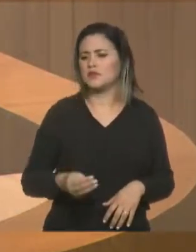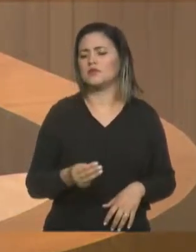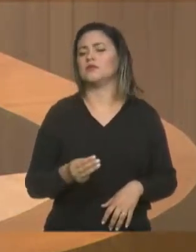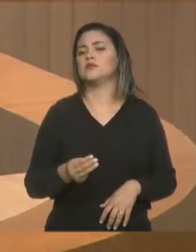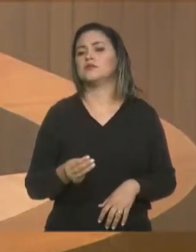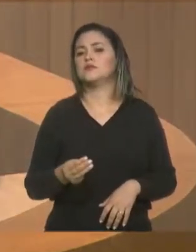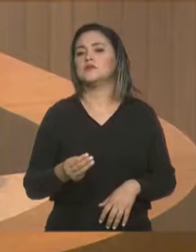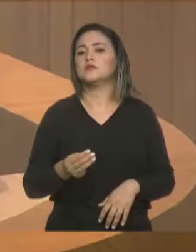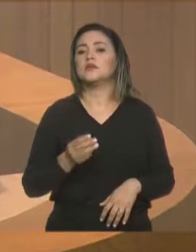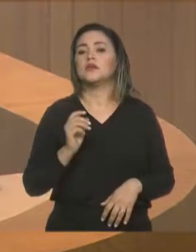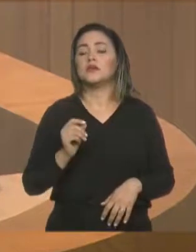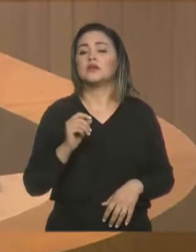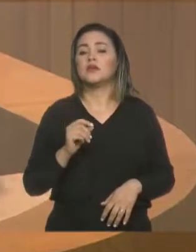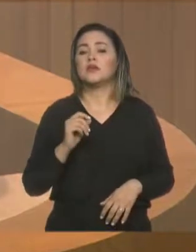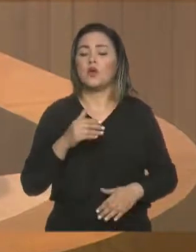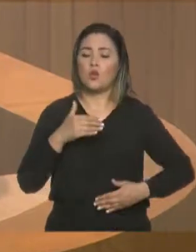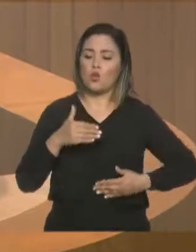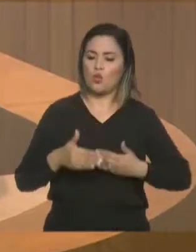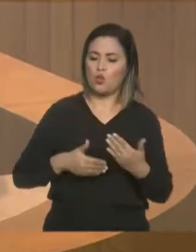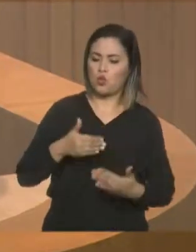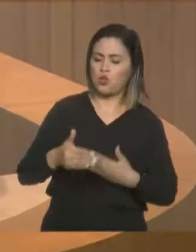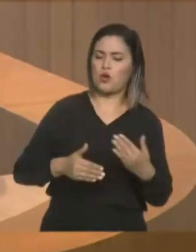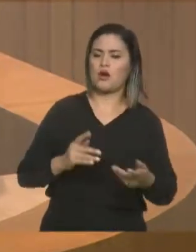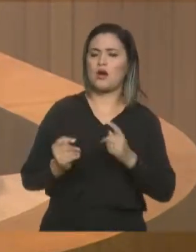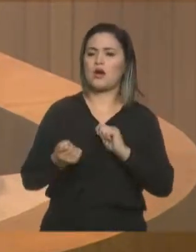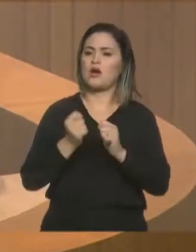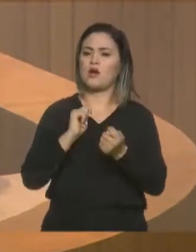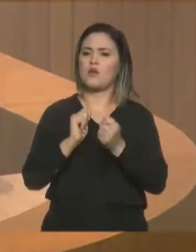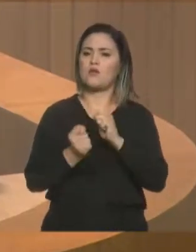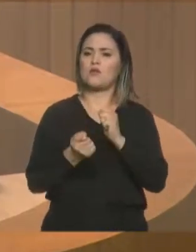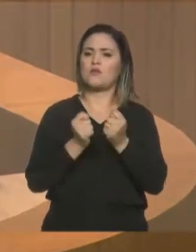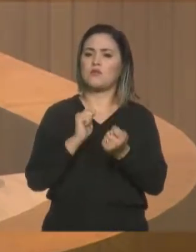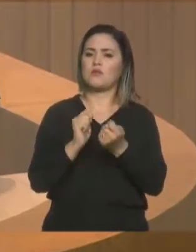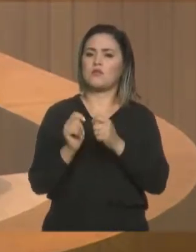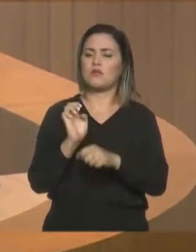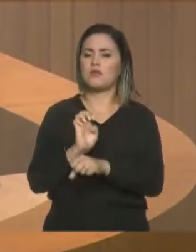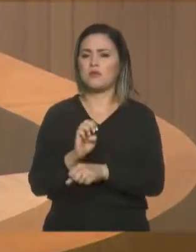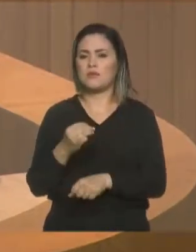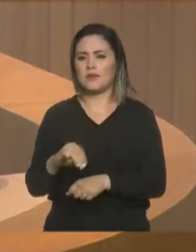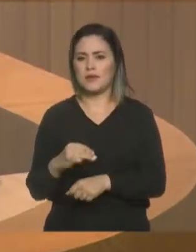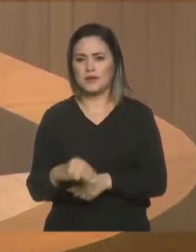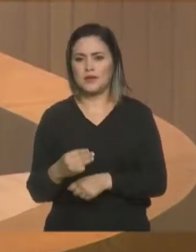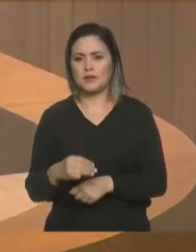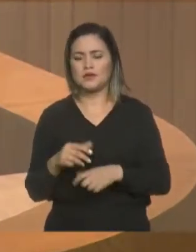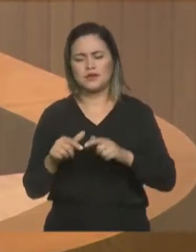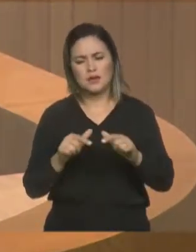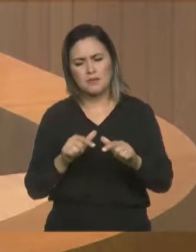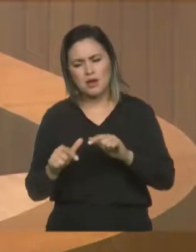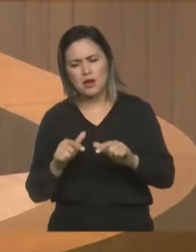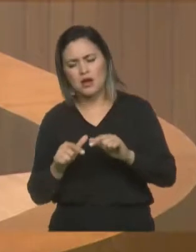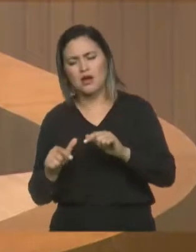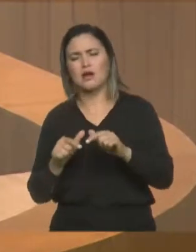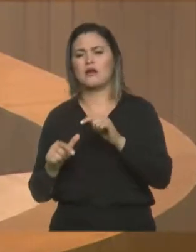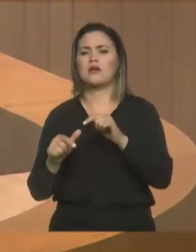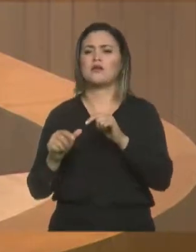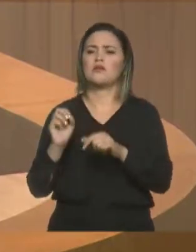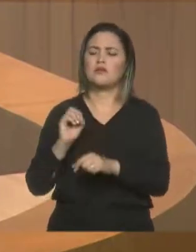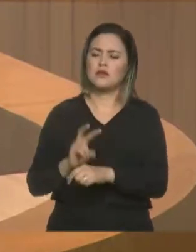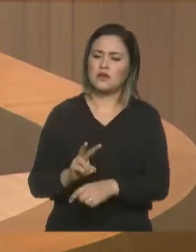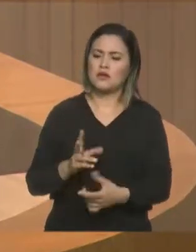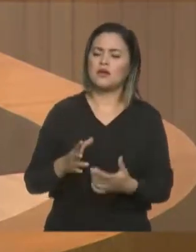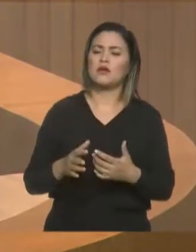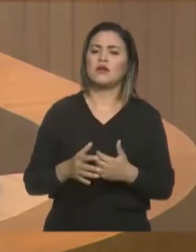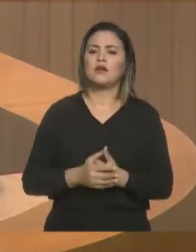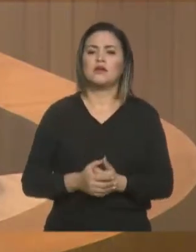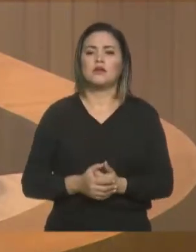Maranhão, aquece a economia do Estado. Gera emprego, gera renda, gera produção, gera